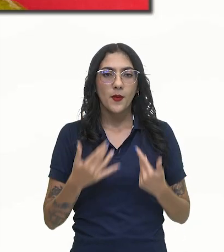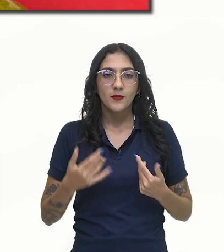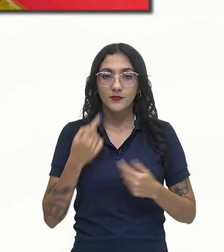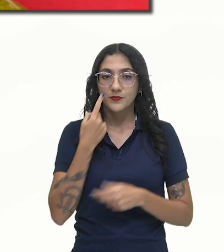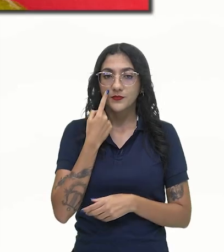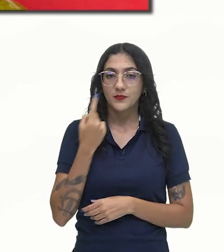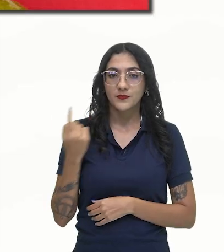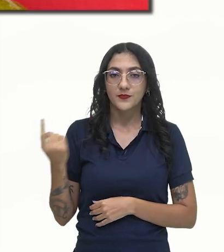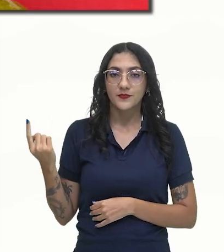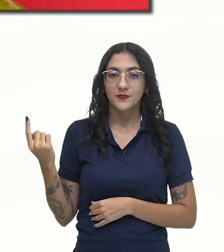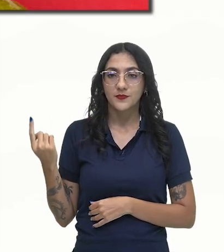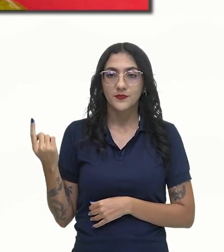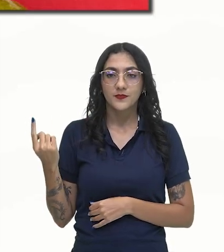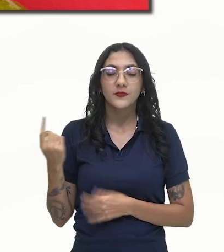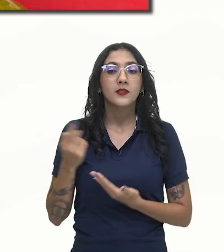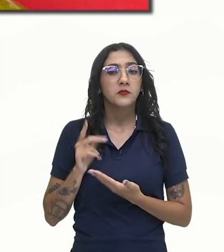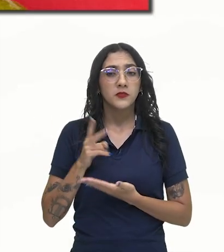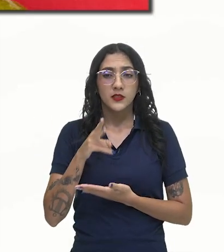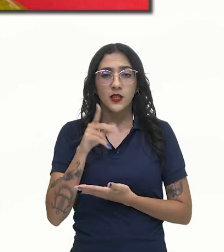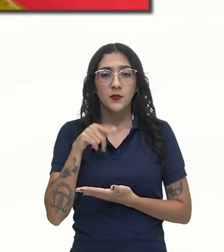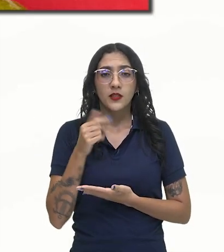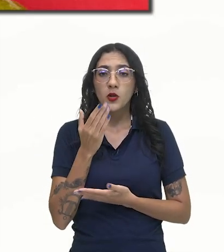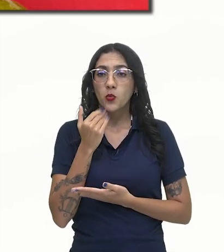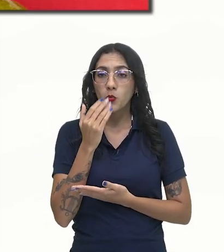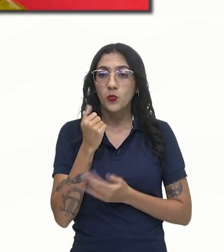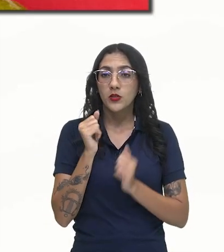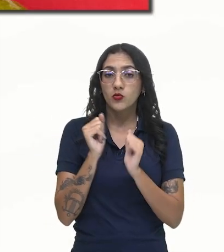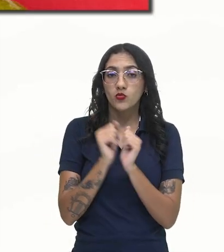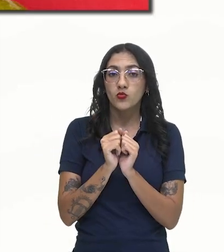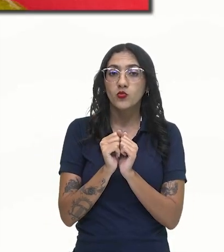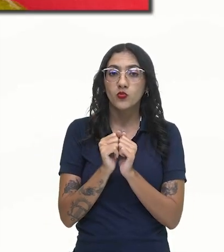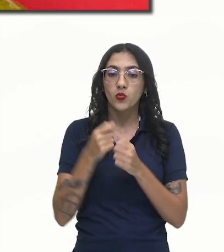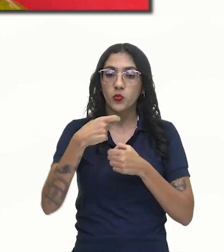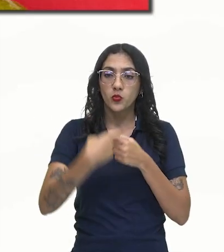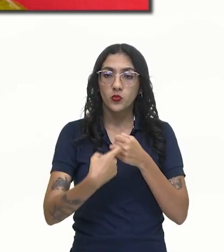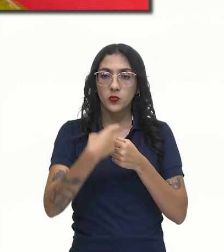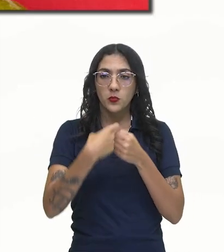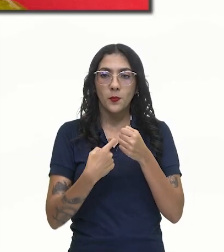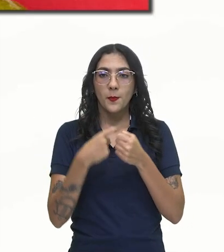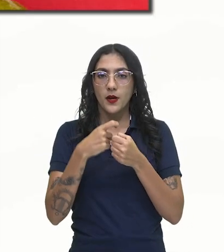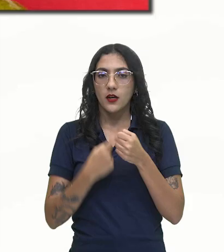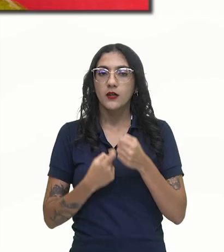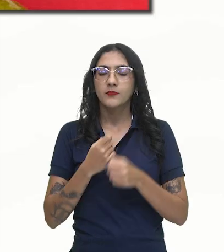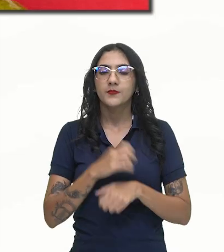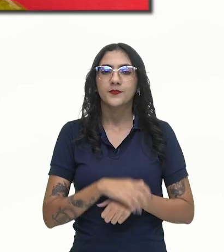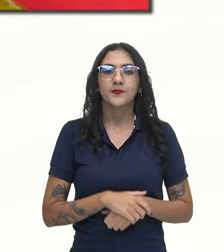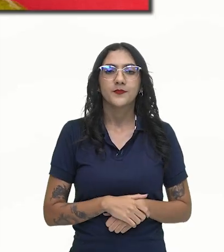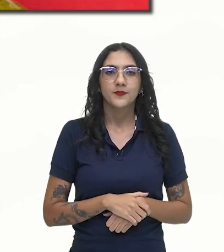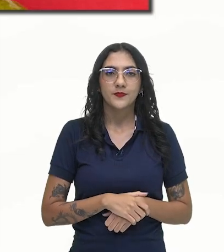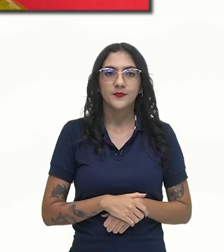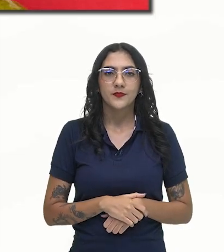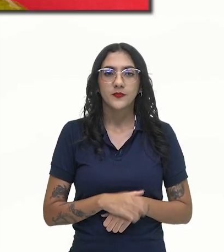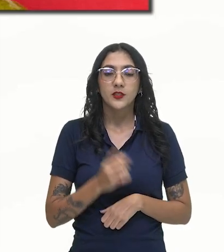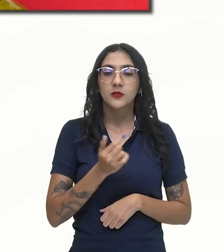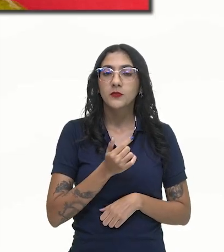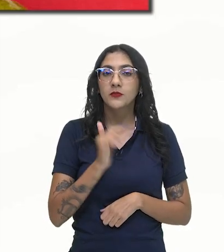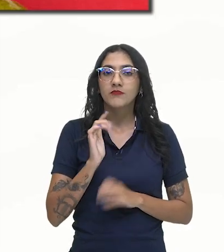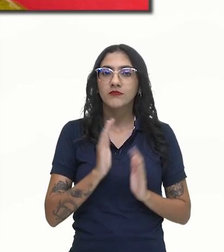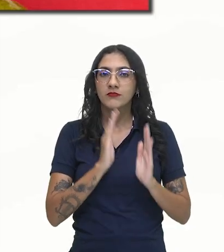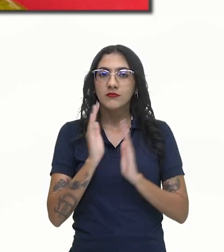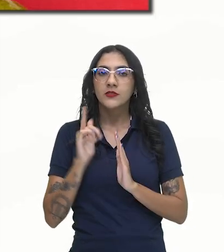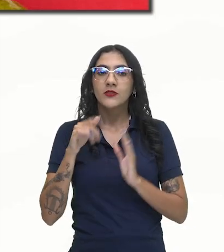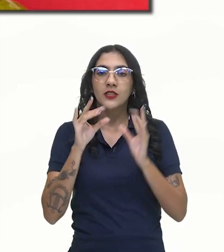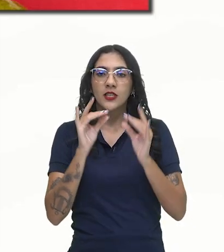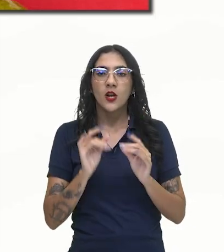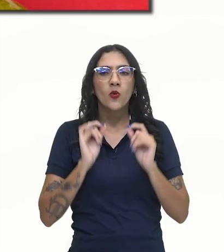traditionally consumed, geralmente é consumida com tucumã. Aí, no próximo, ele vai falar sobre o que é o